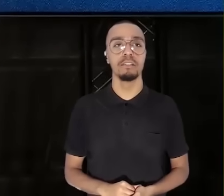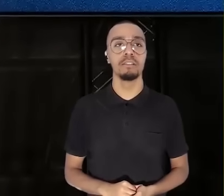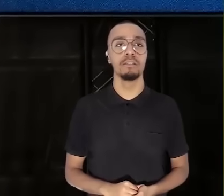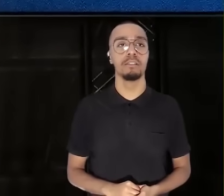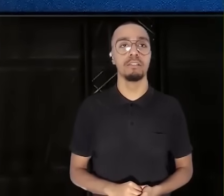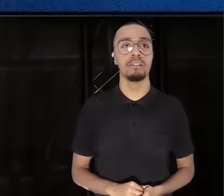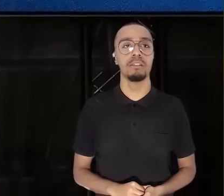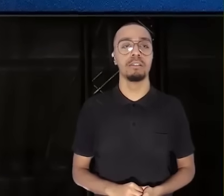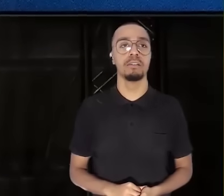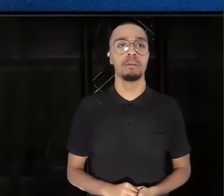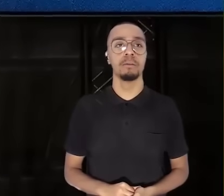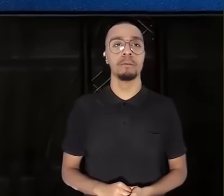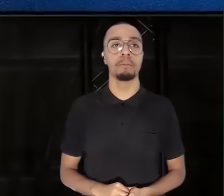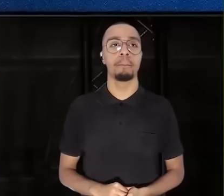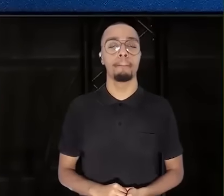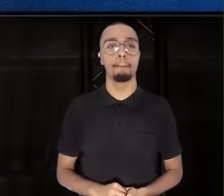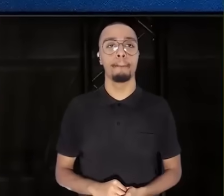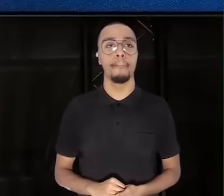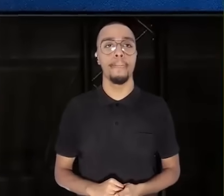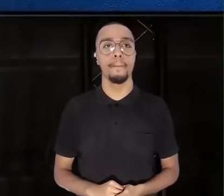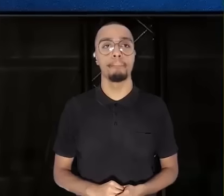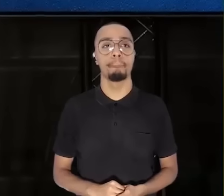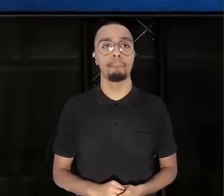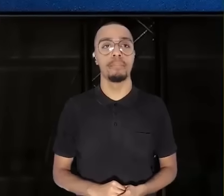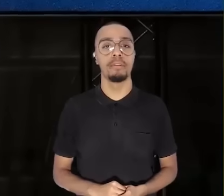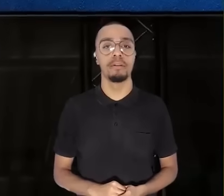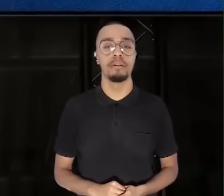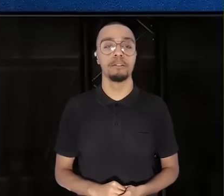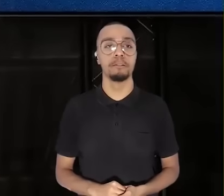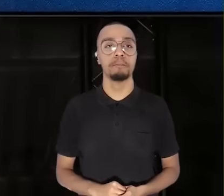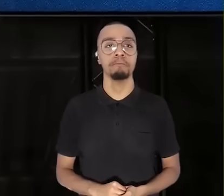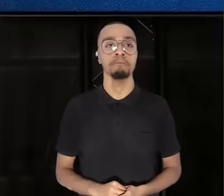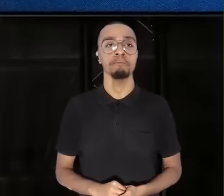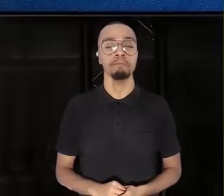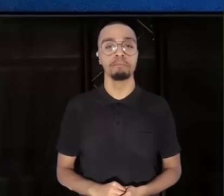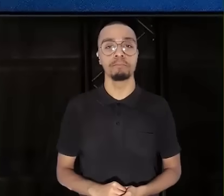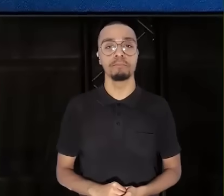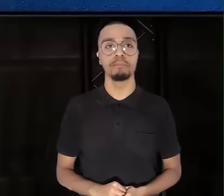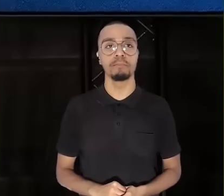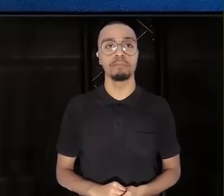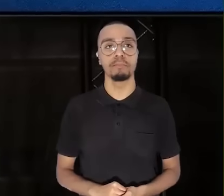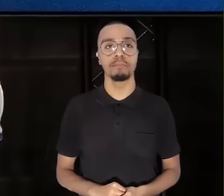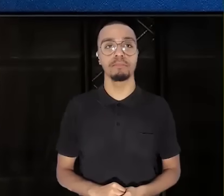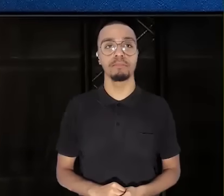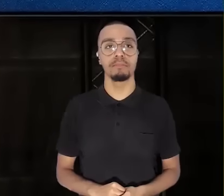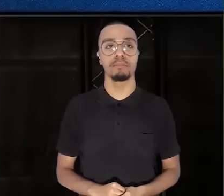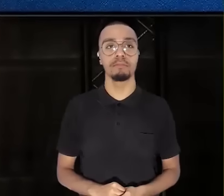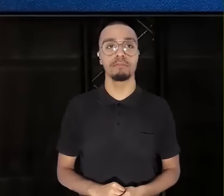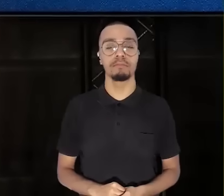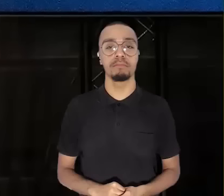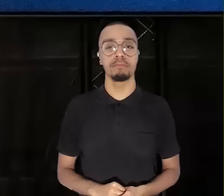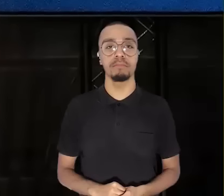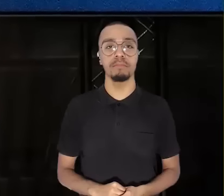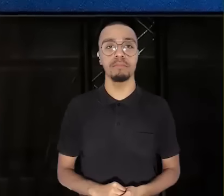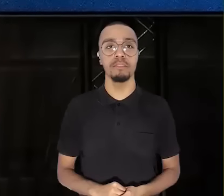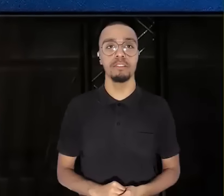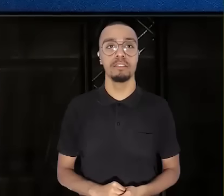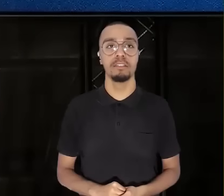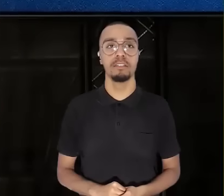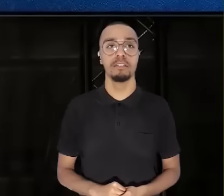A palavra, ela é testificada pelo Espírito. Então você está num lar atribulado